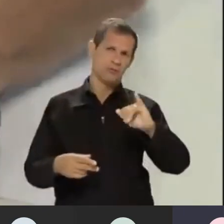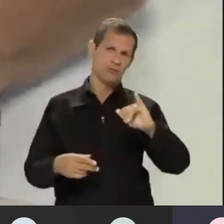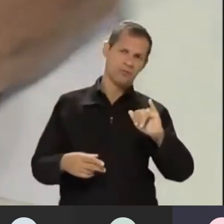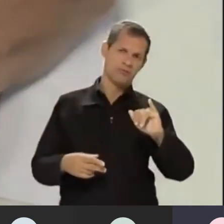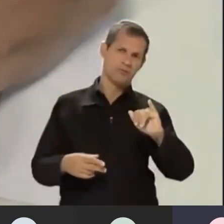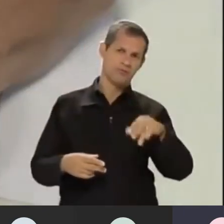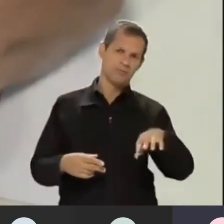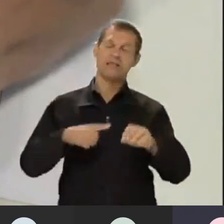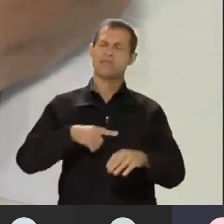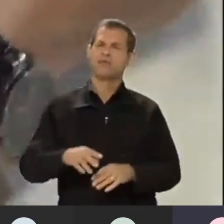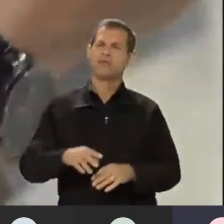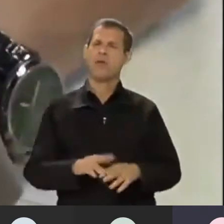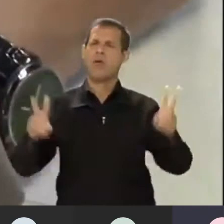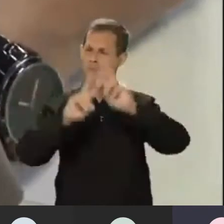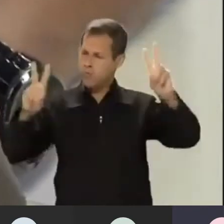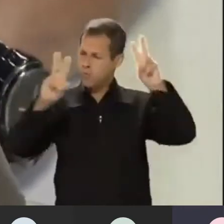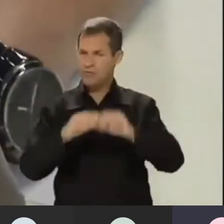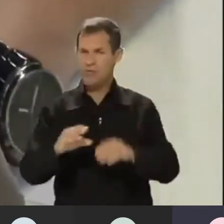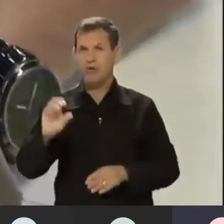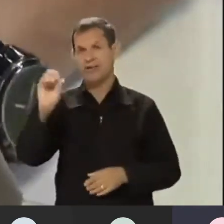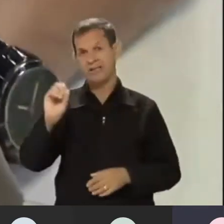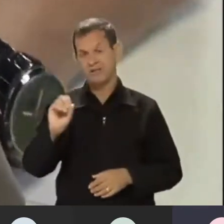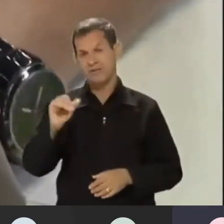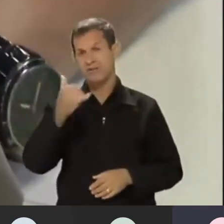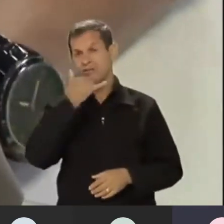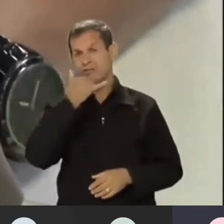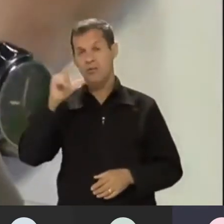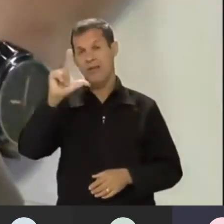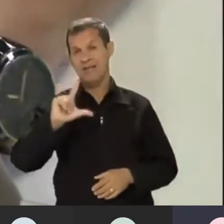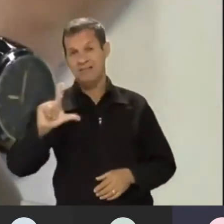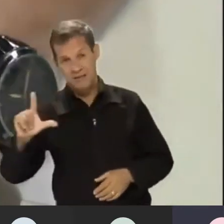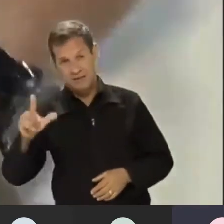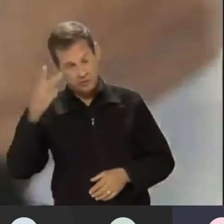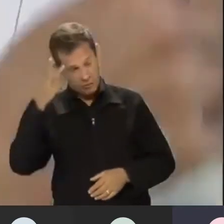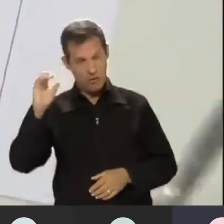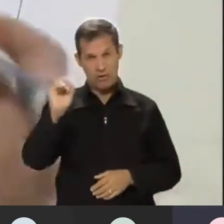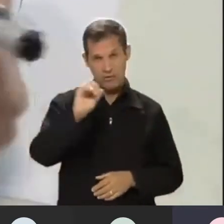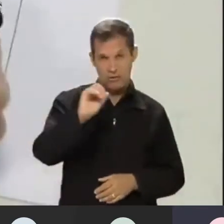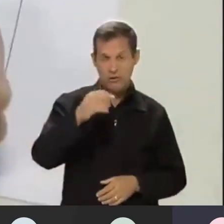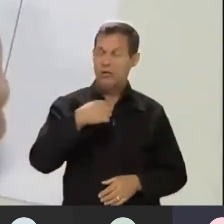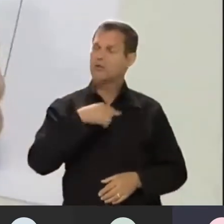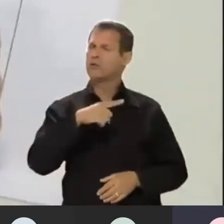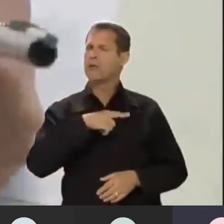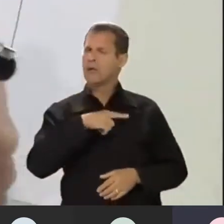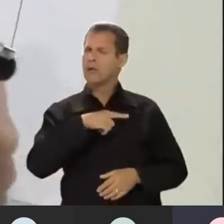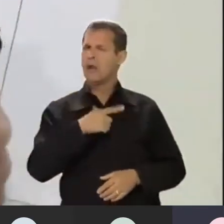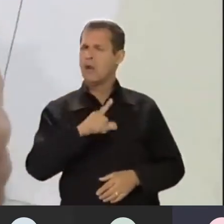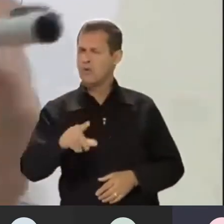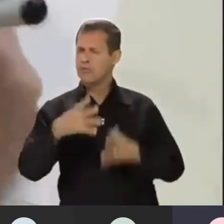se eu tenho os meus ventos, né, de leste para oeste, eu tenho que, mais uma vez,